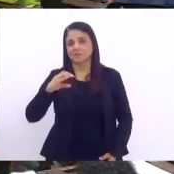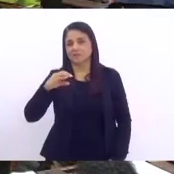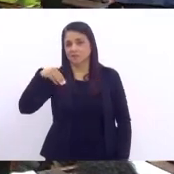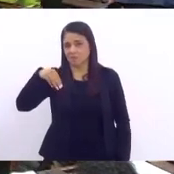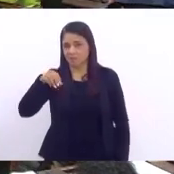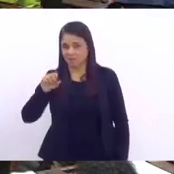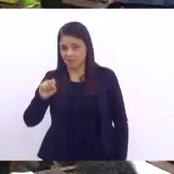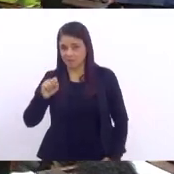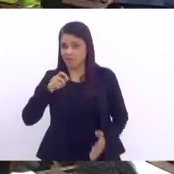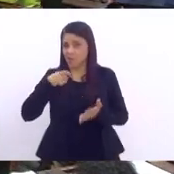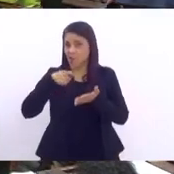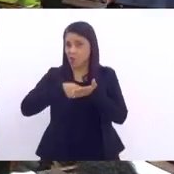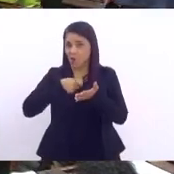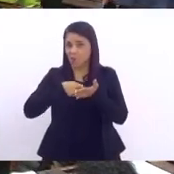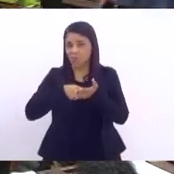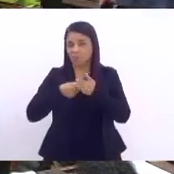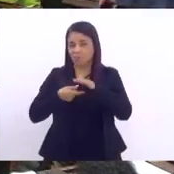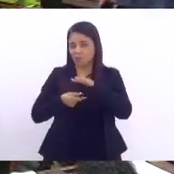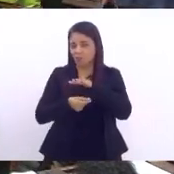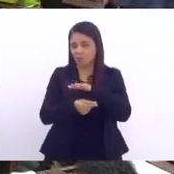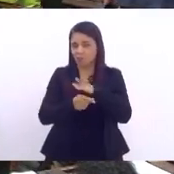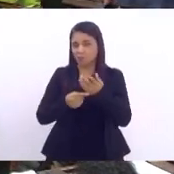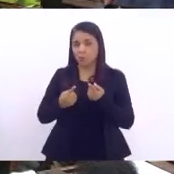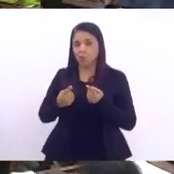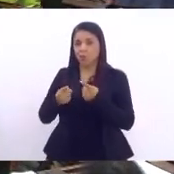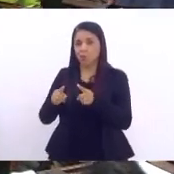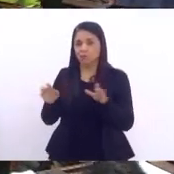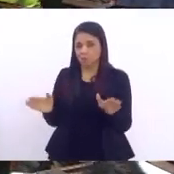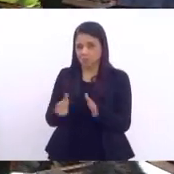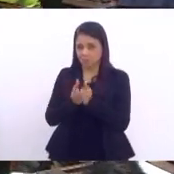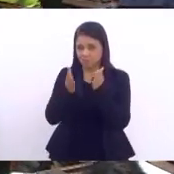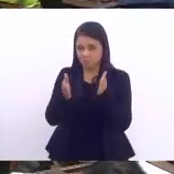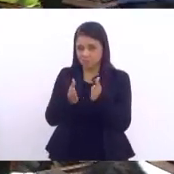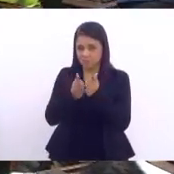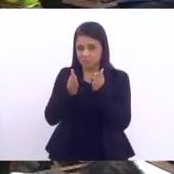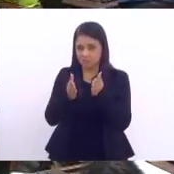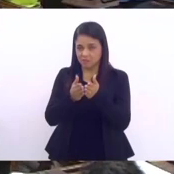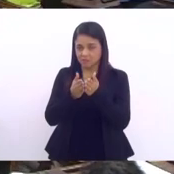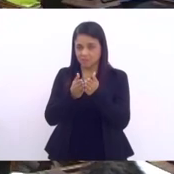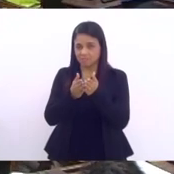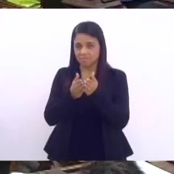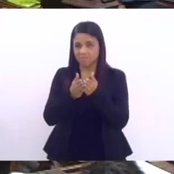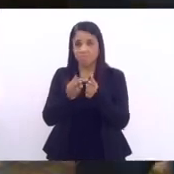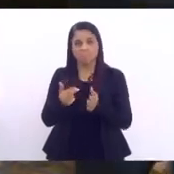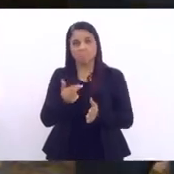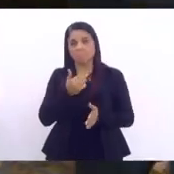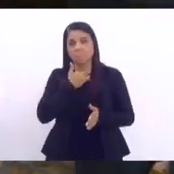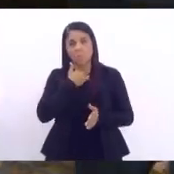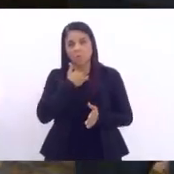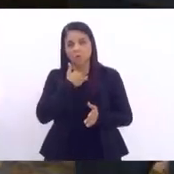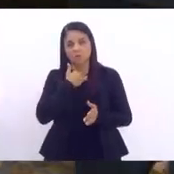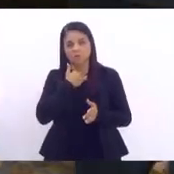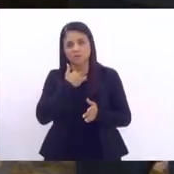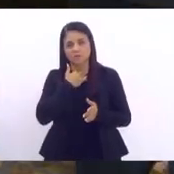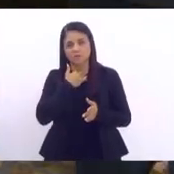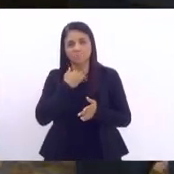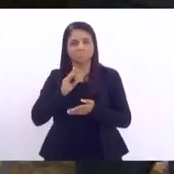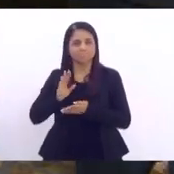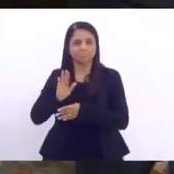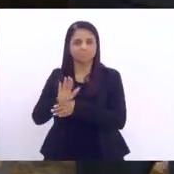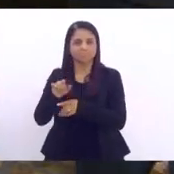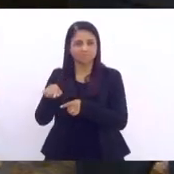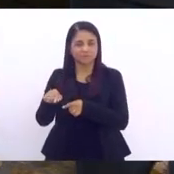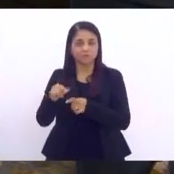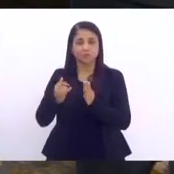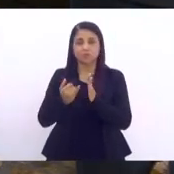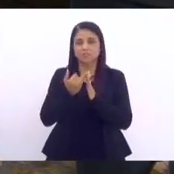Estadual de Combate à Pobreza, não incide, nem pode incidir, naqueles incisos que a lei